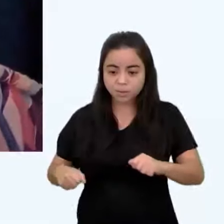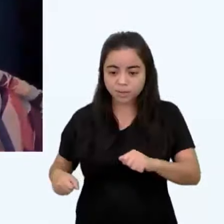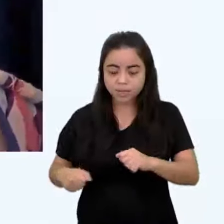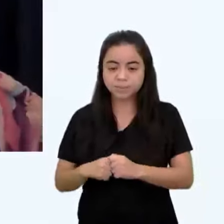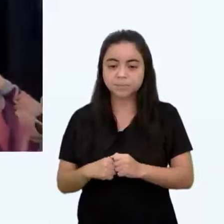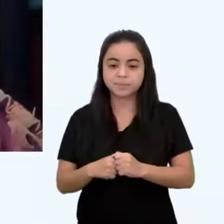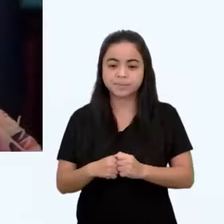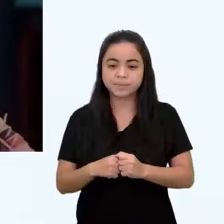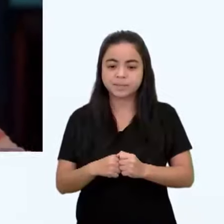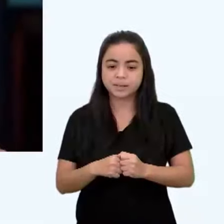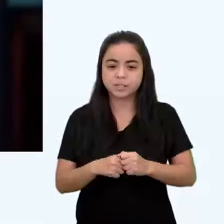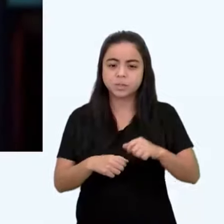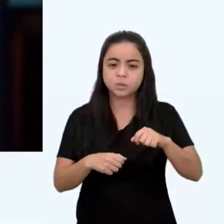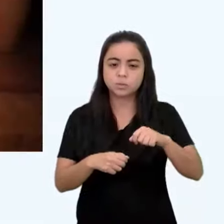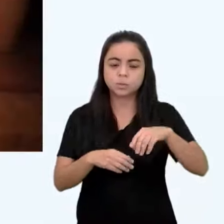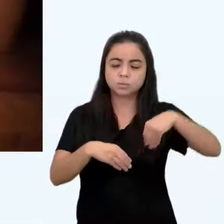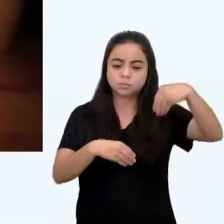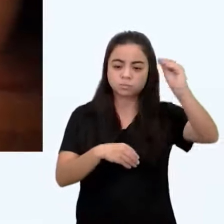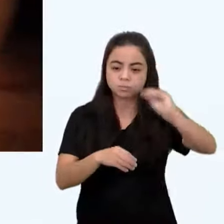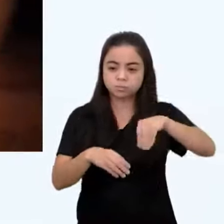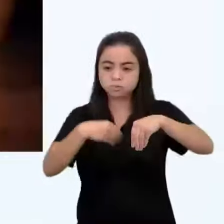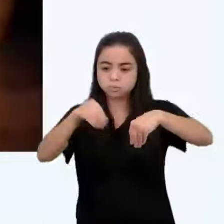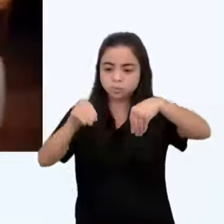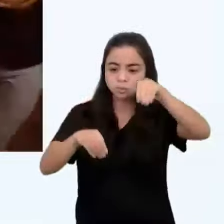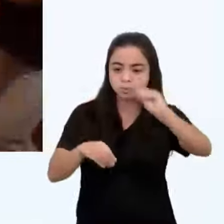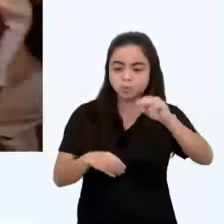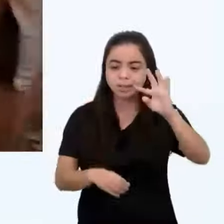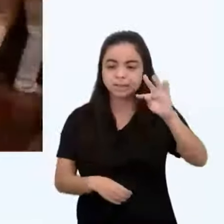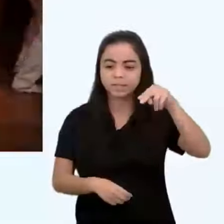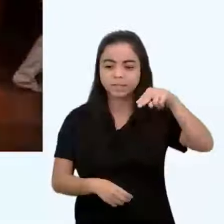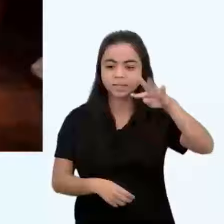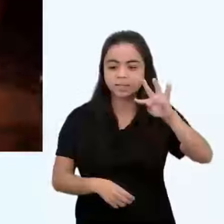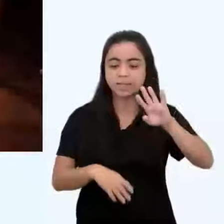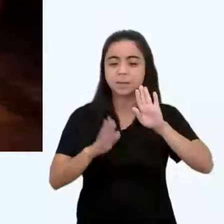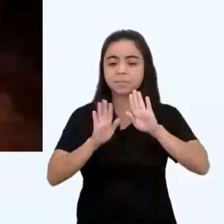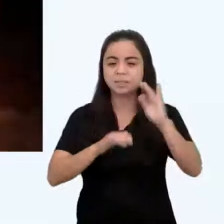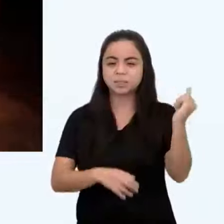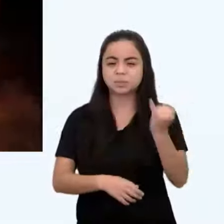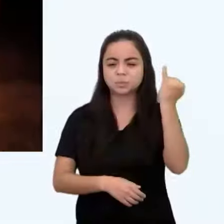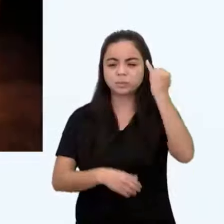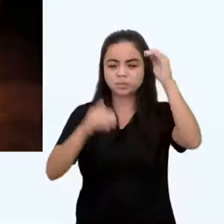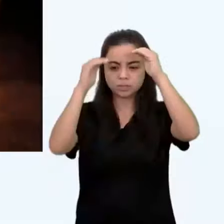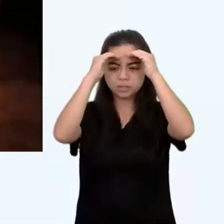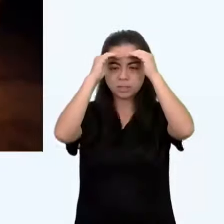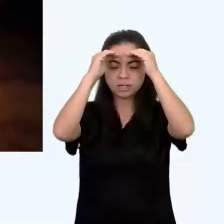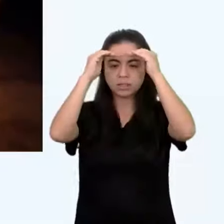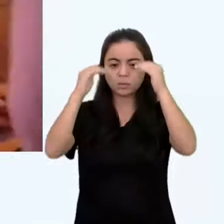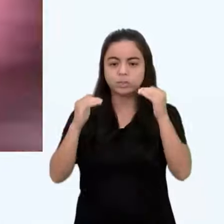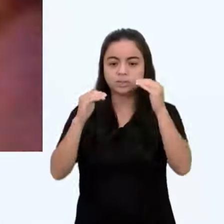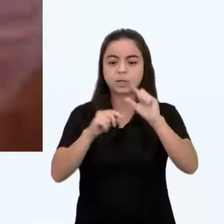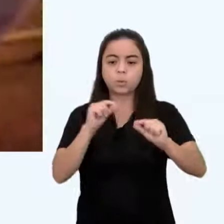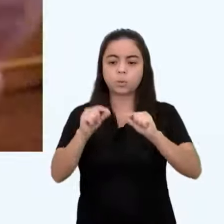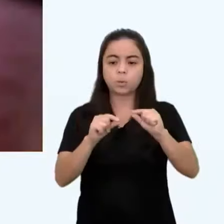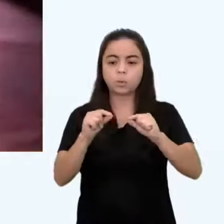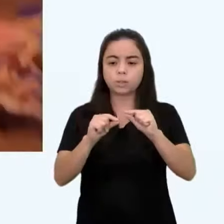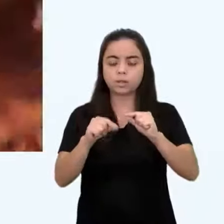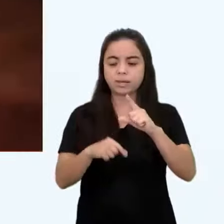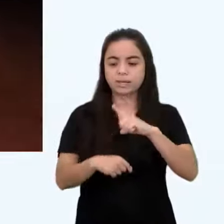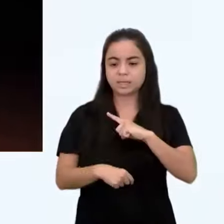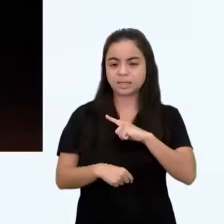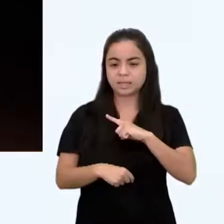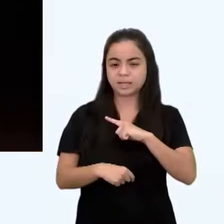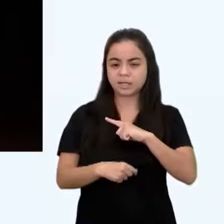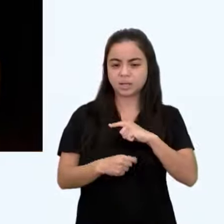enfeitados com tiras de TNT. Ou seja, o importante é a gente reconhecer o que é que tem